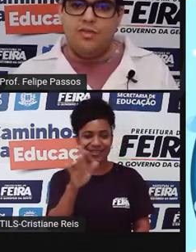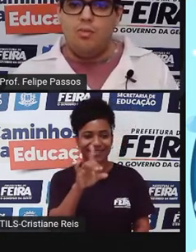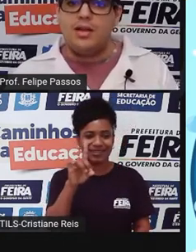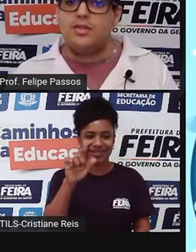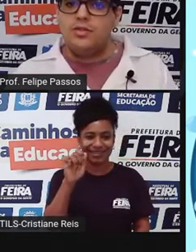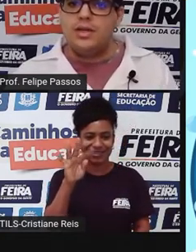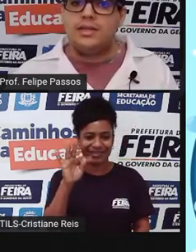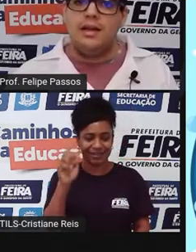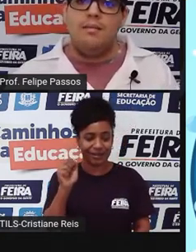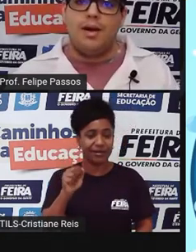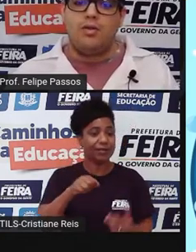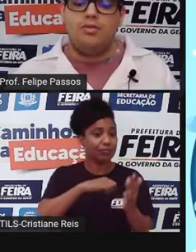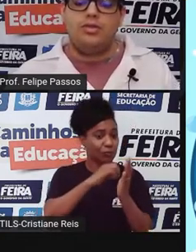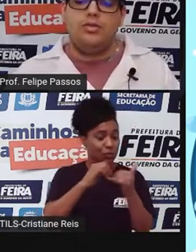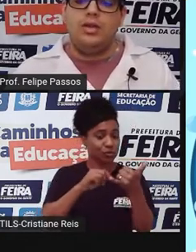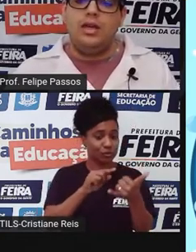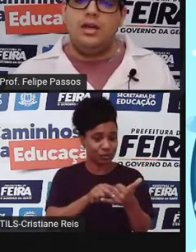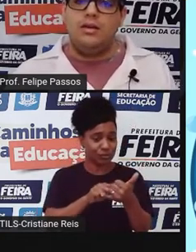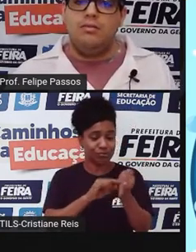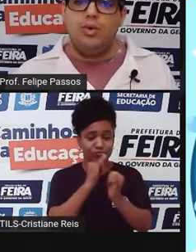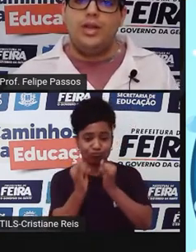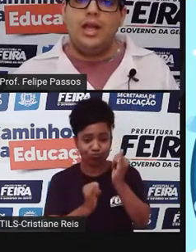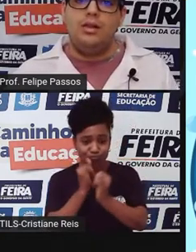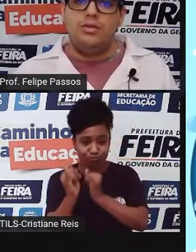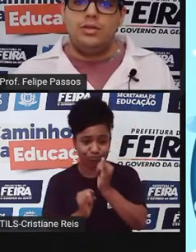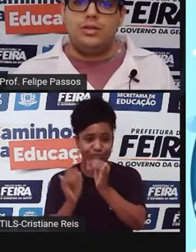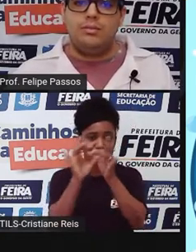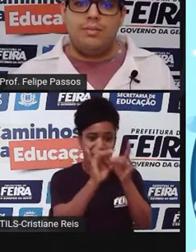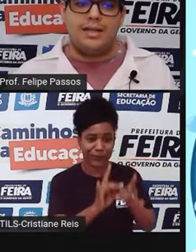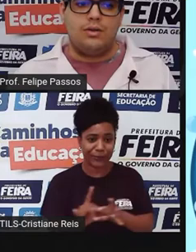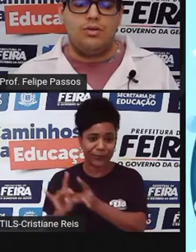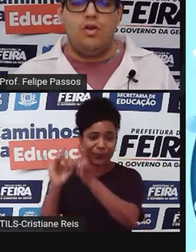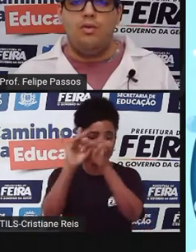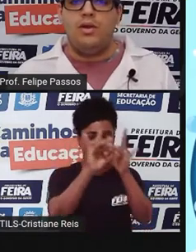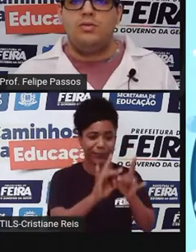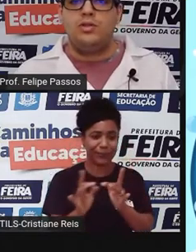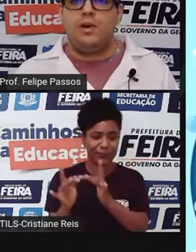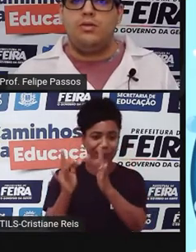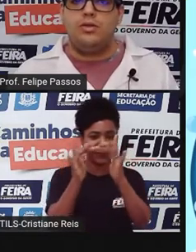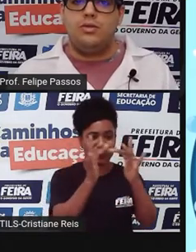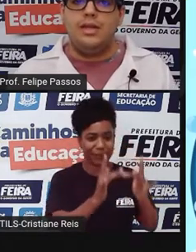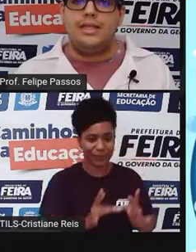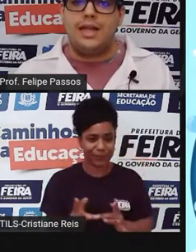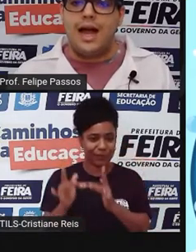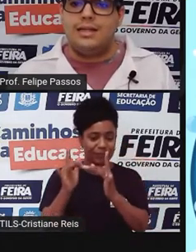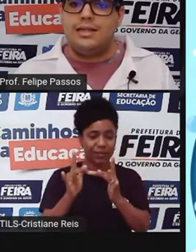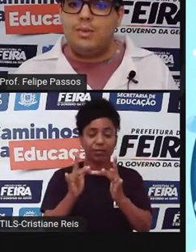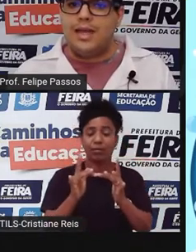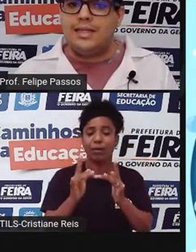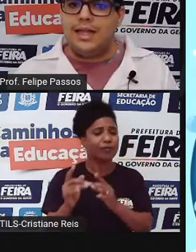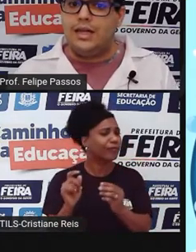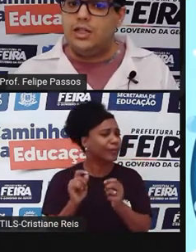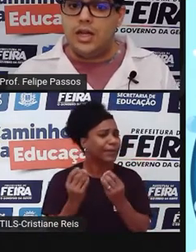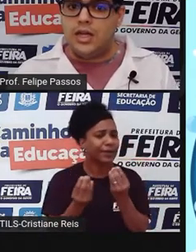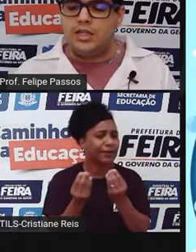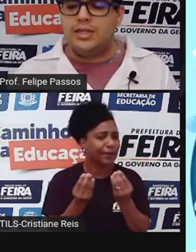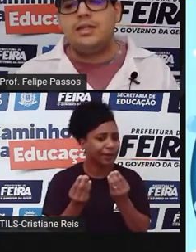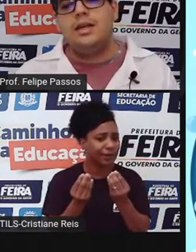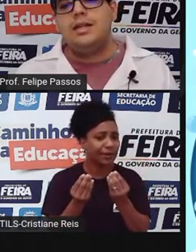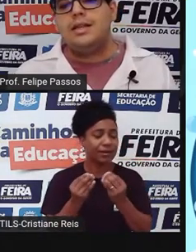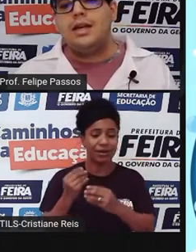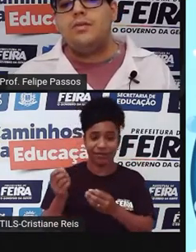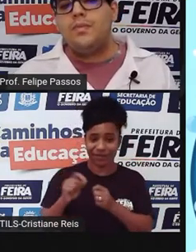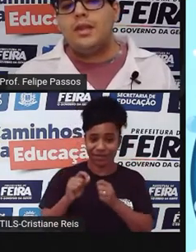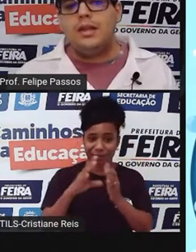essas informações para construir modelos mais econômicos, para construir cidades mais